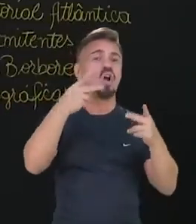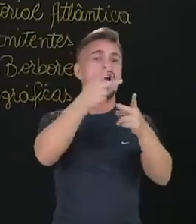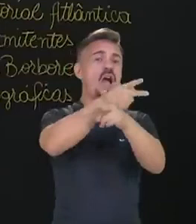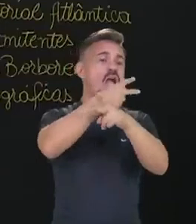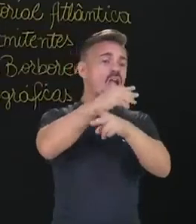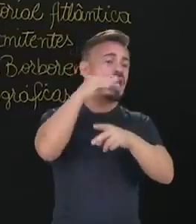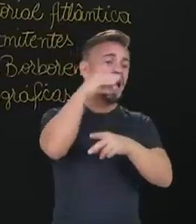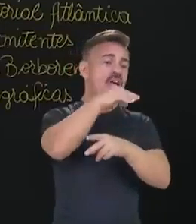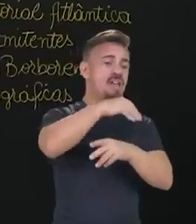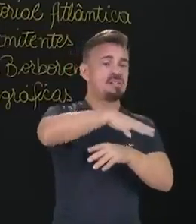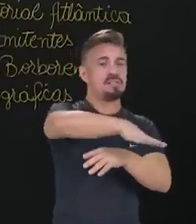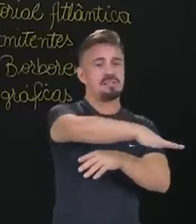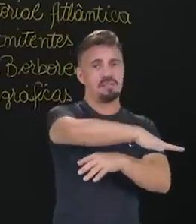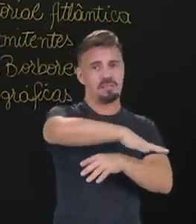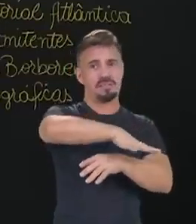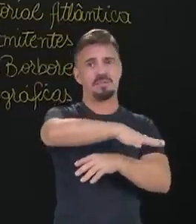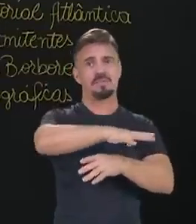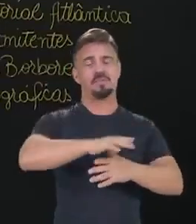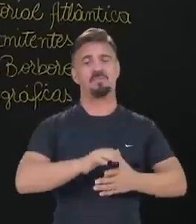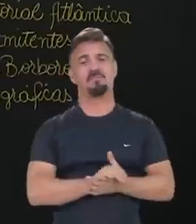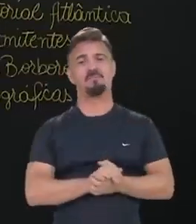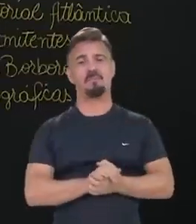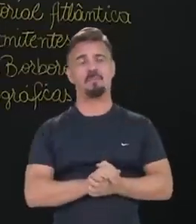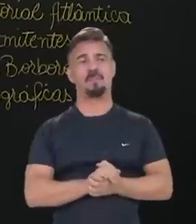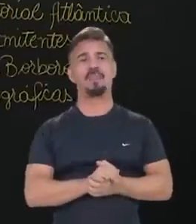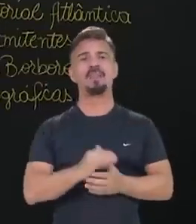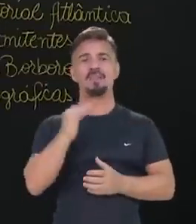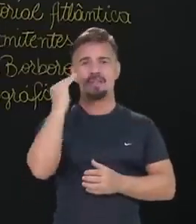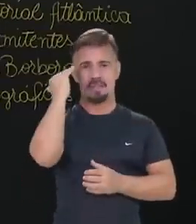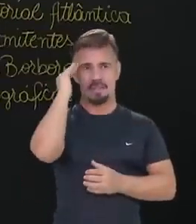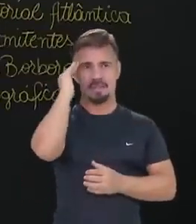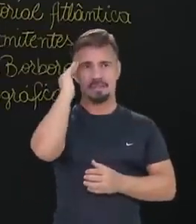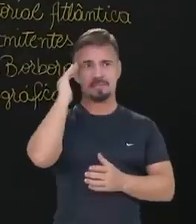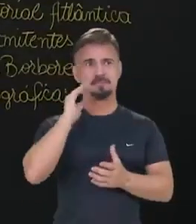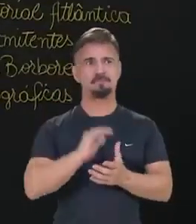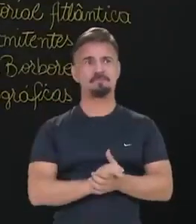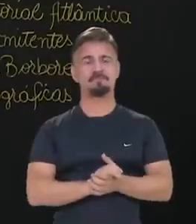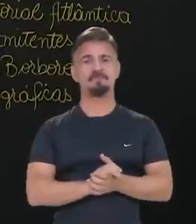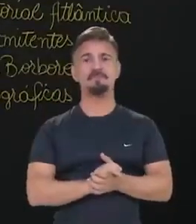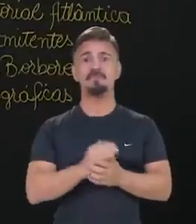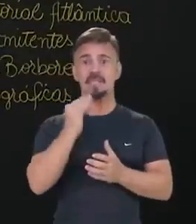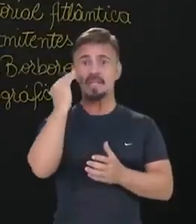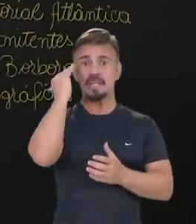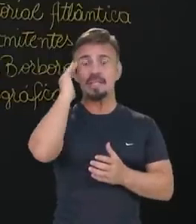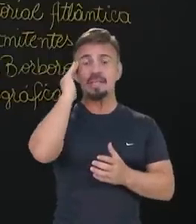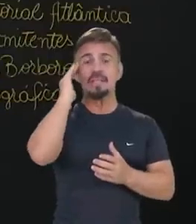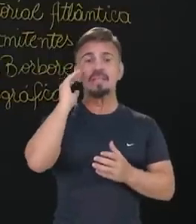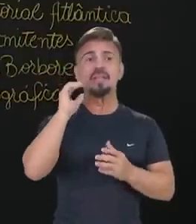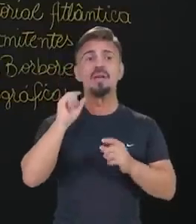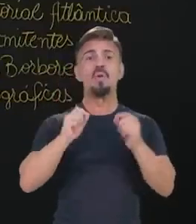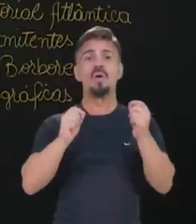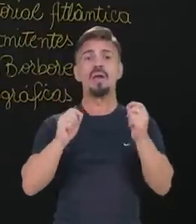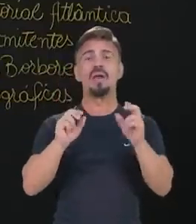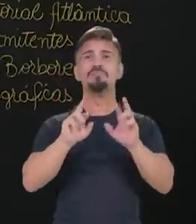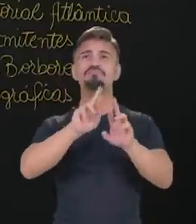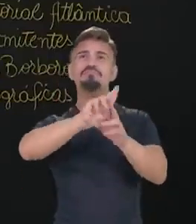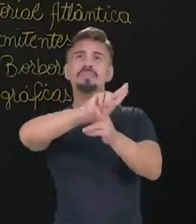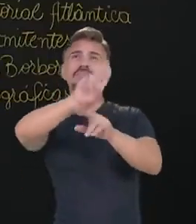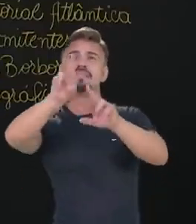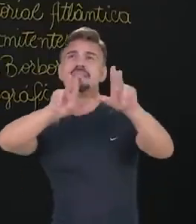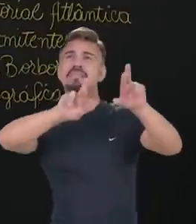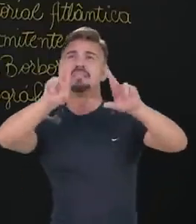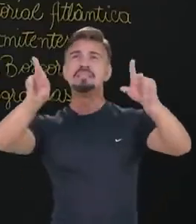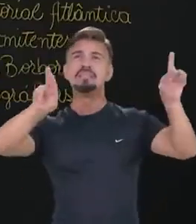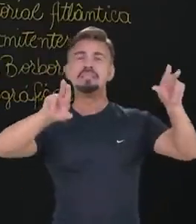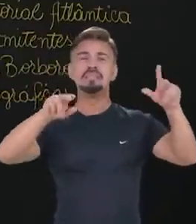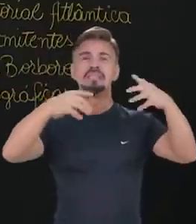o clima semiárido na região. Entendeu o que eu falei? Entendeu aí essa variedade, essa